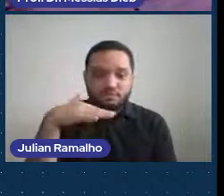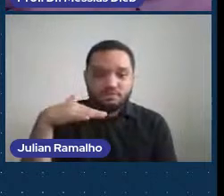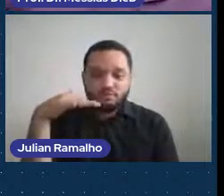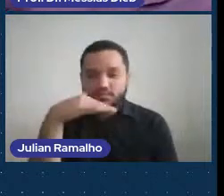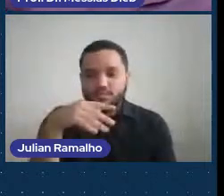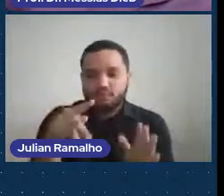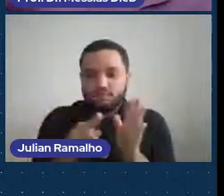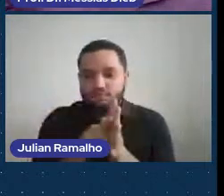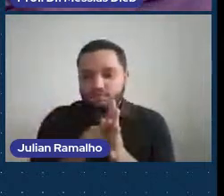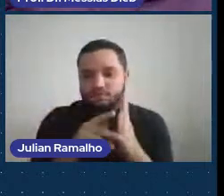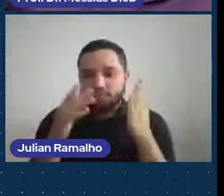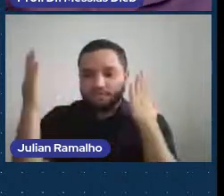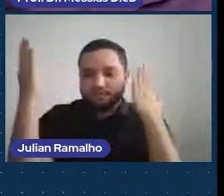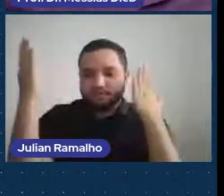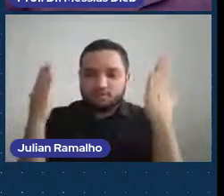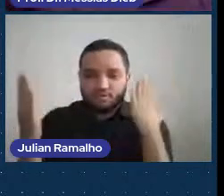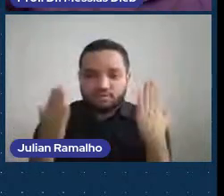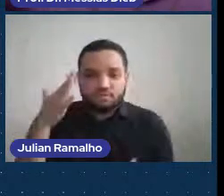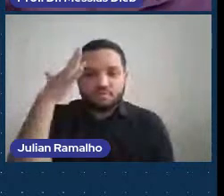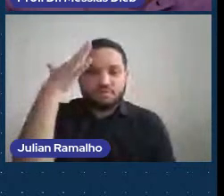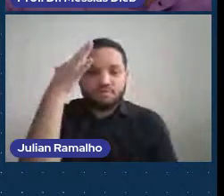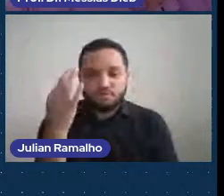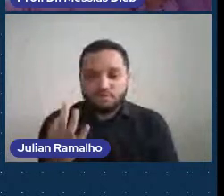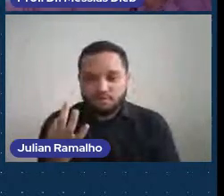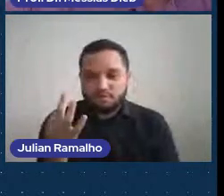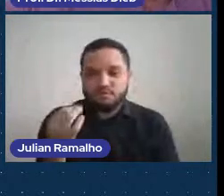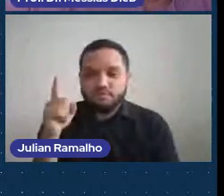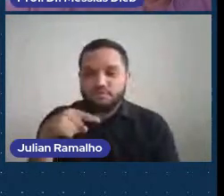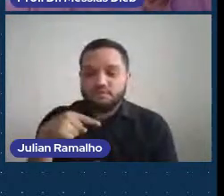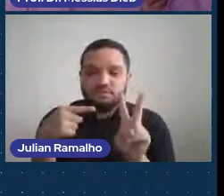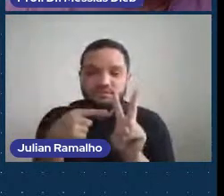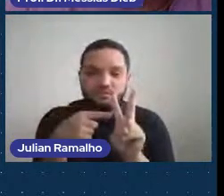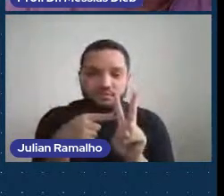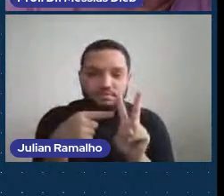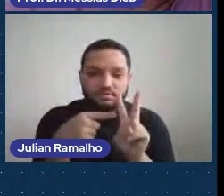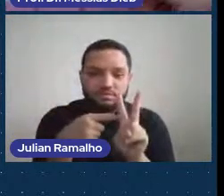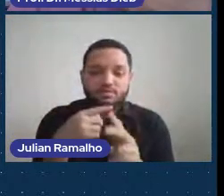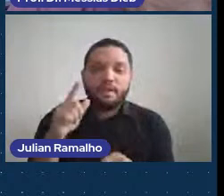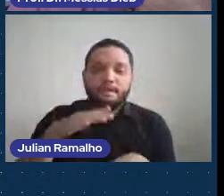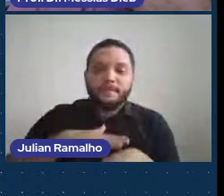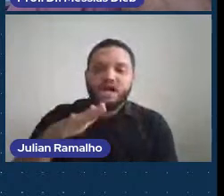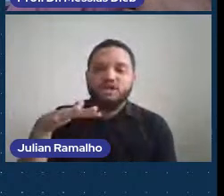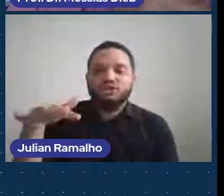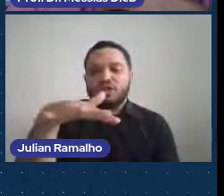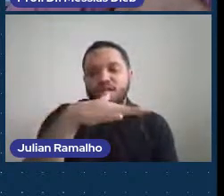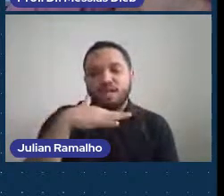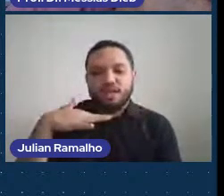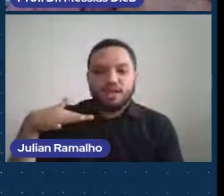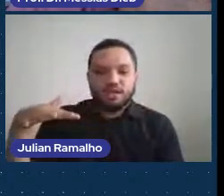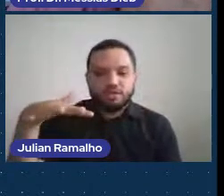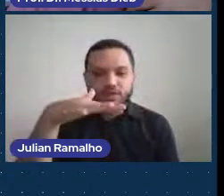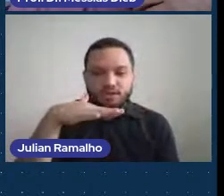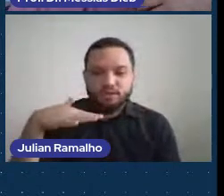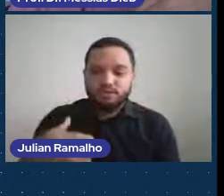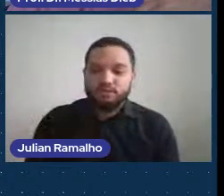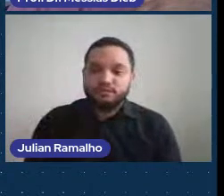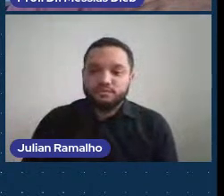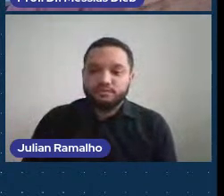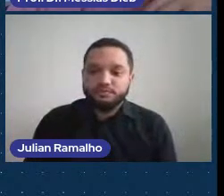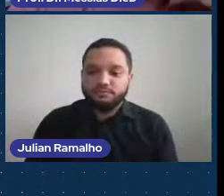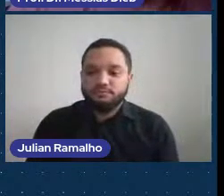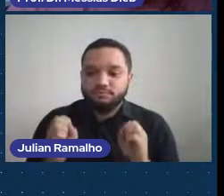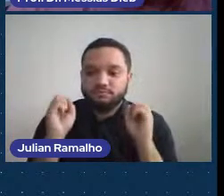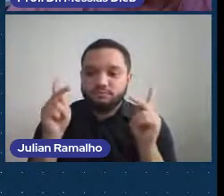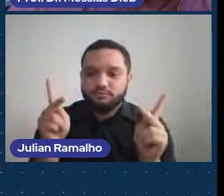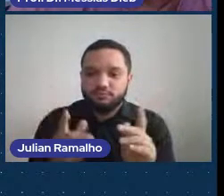que, por exemplo, analisar, compreender, que são verbos mais gerais, né? De sentido mais amplo, ok?